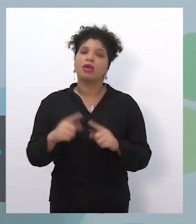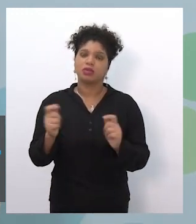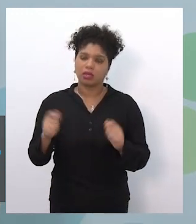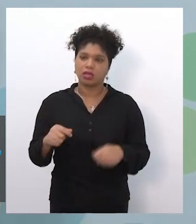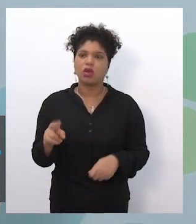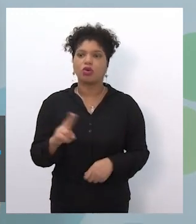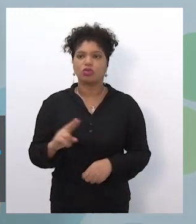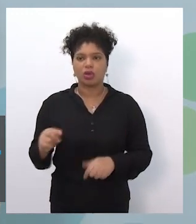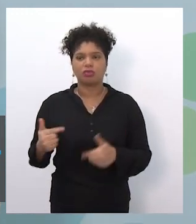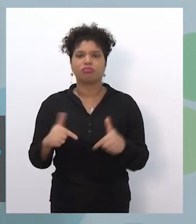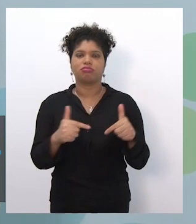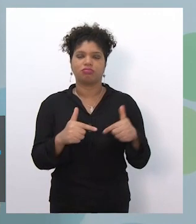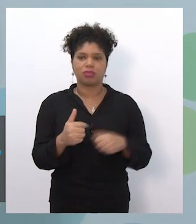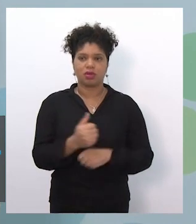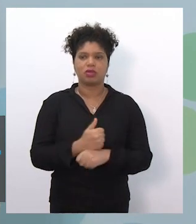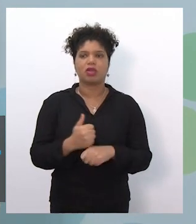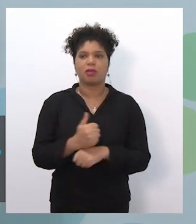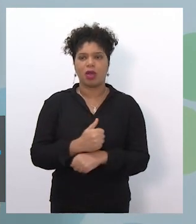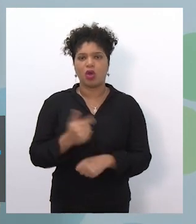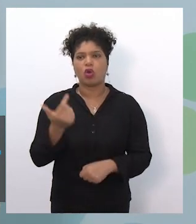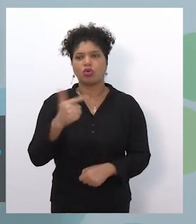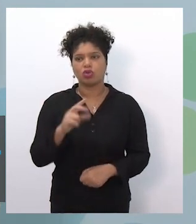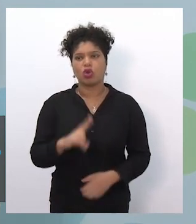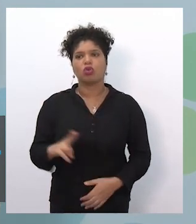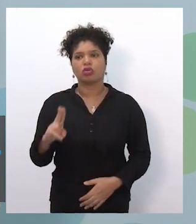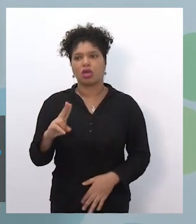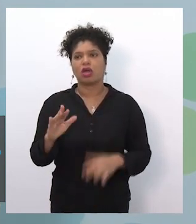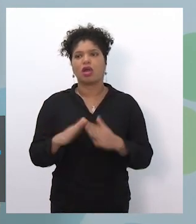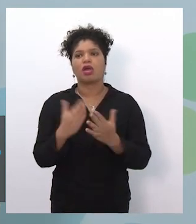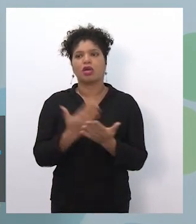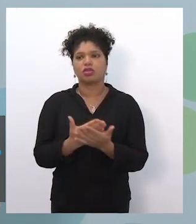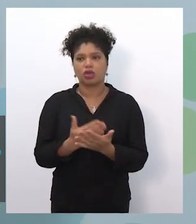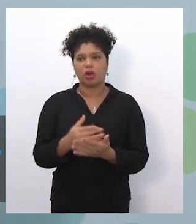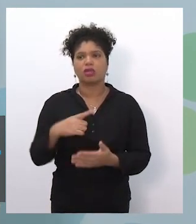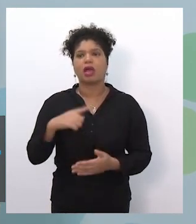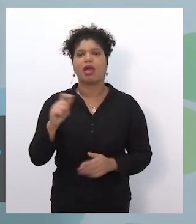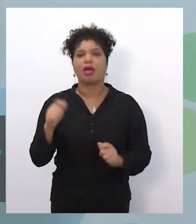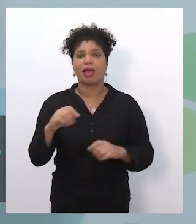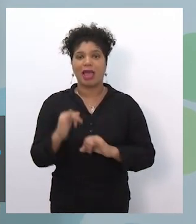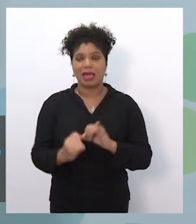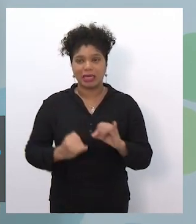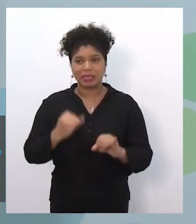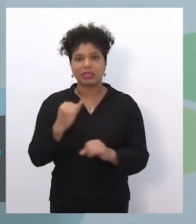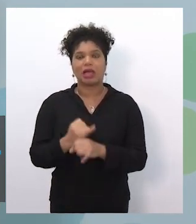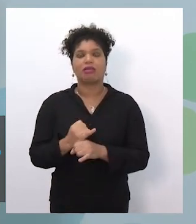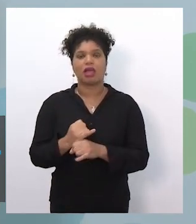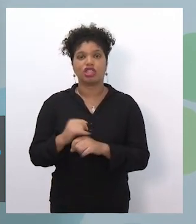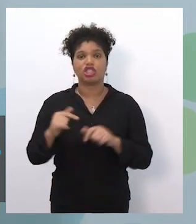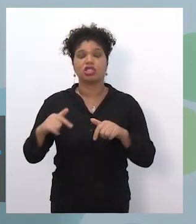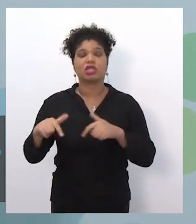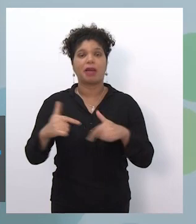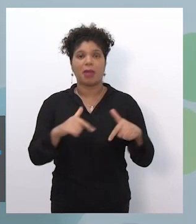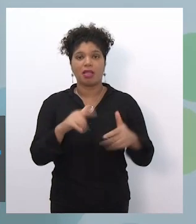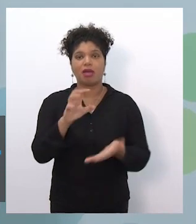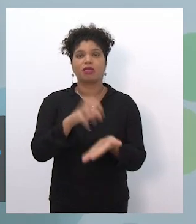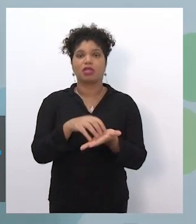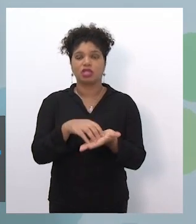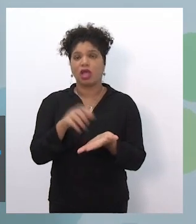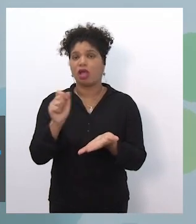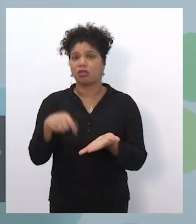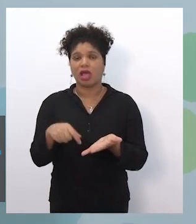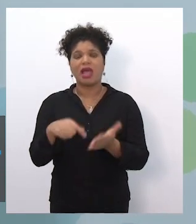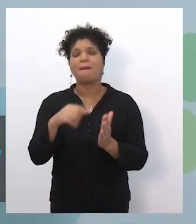super certo, né? Eles conseguiram aproveitar na escola para poder usar a internet, trabalhar na sede, usar o Office.